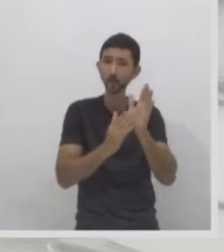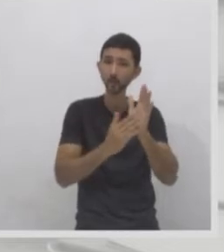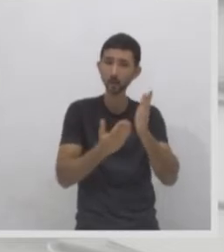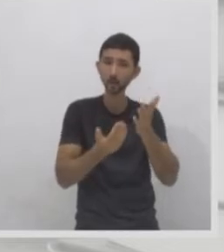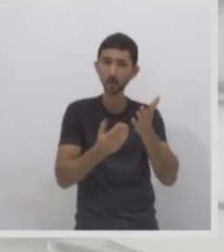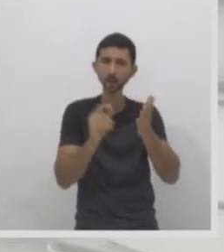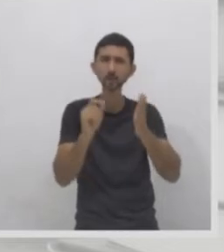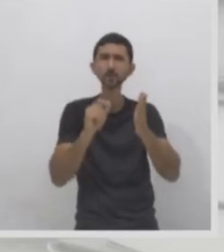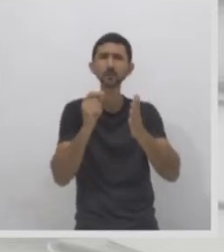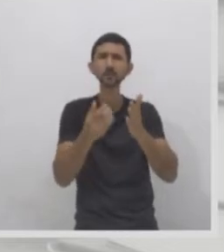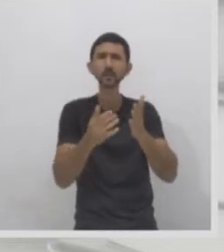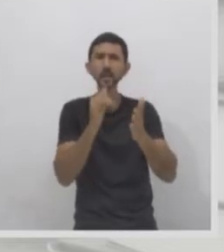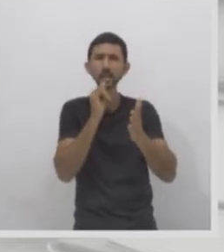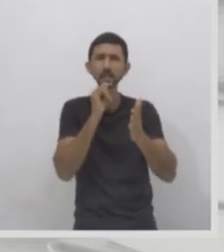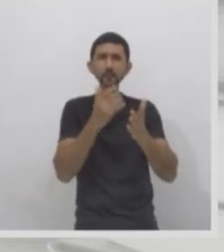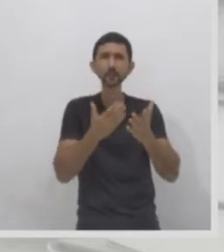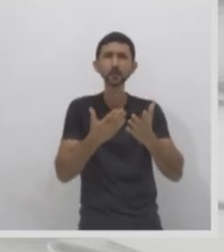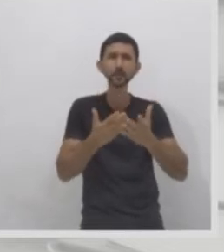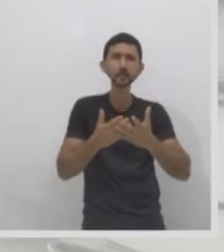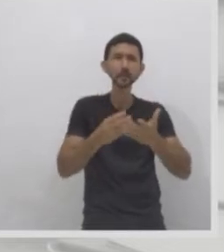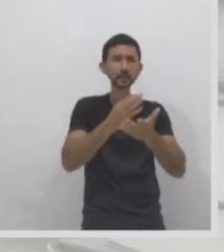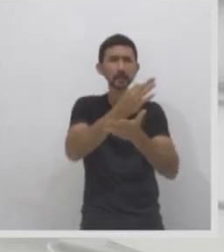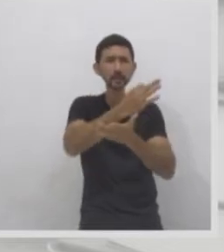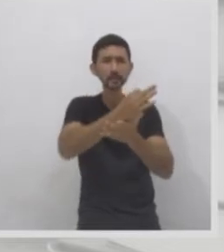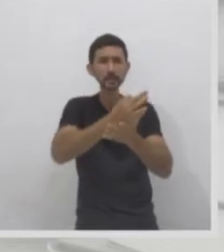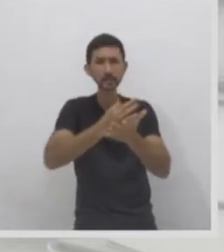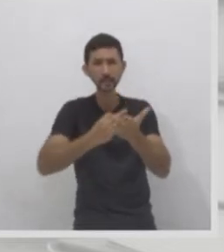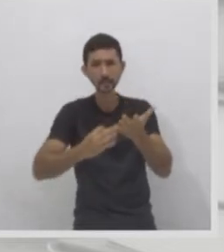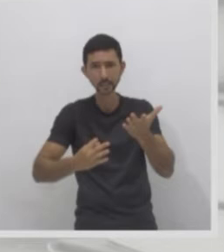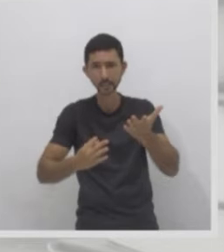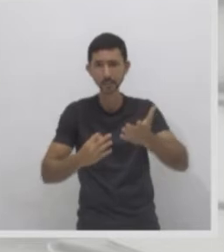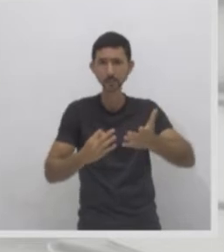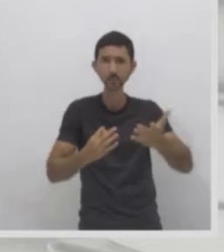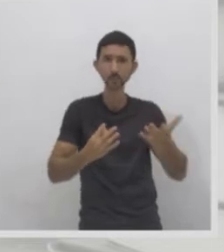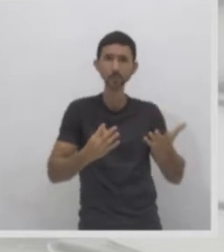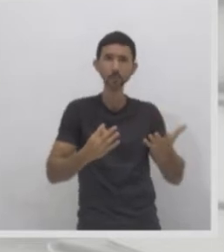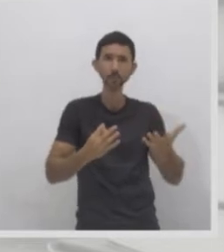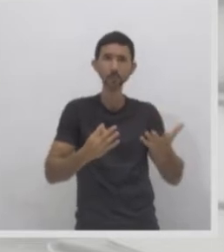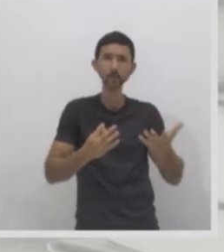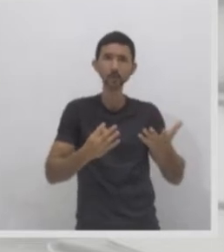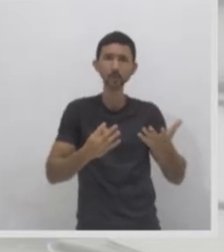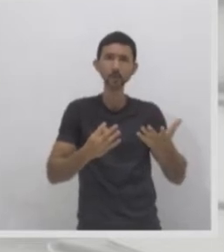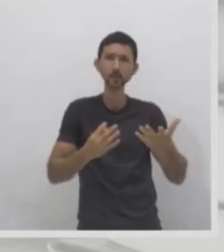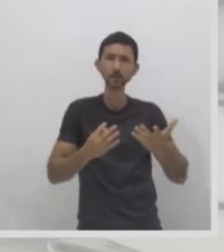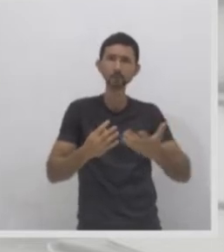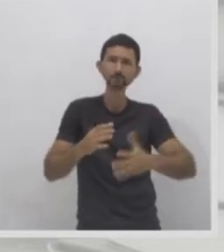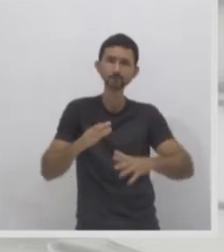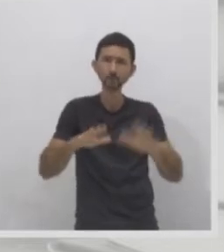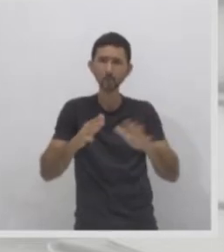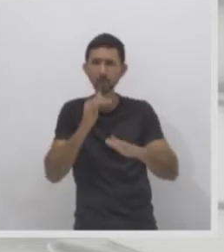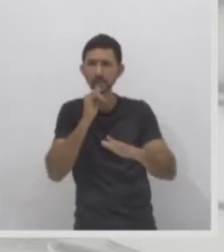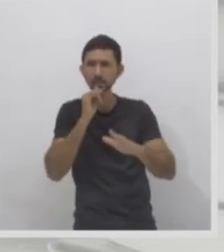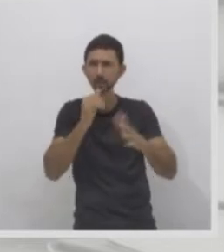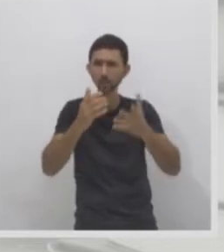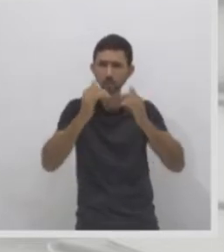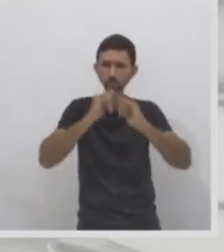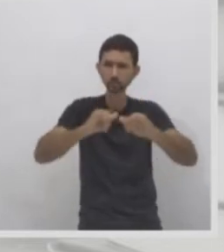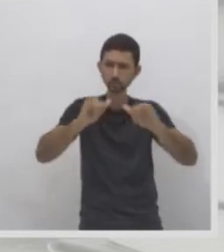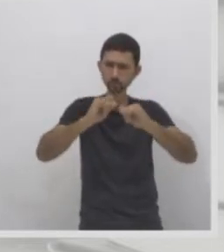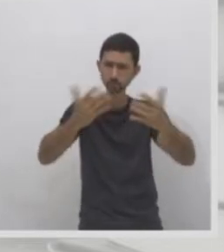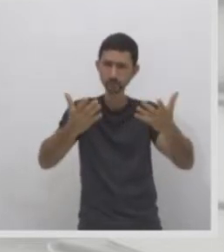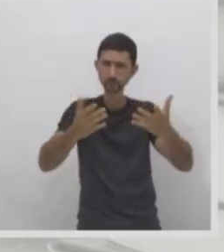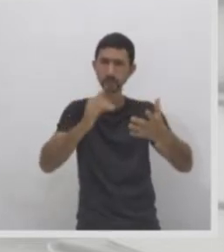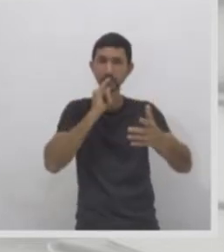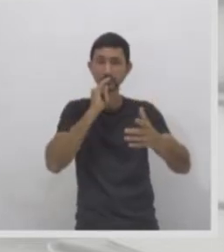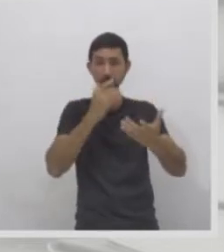Então, quando você tem um texto que é num programado para ser exibido num veículo de